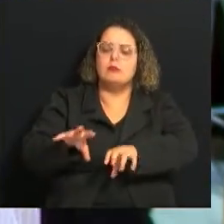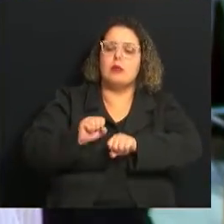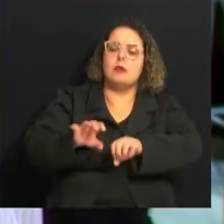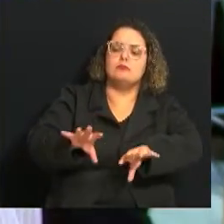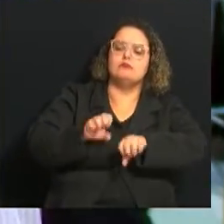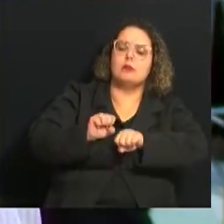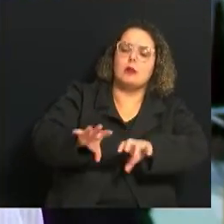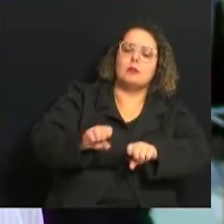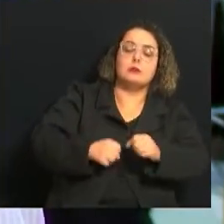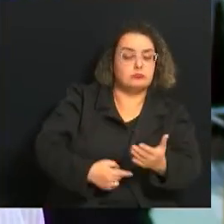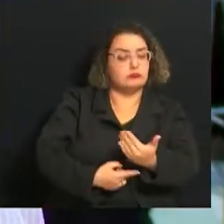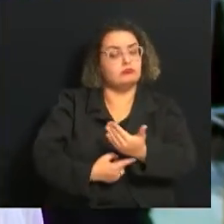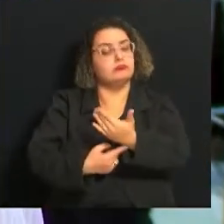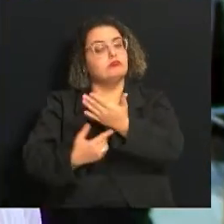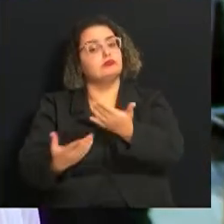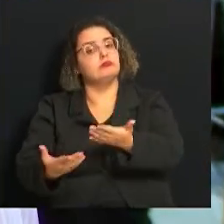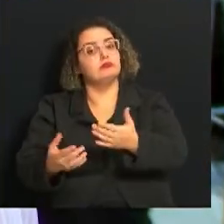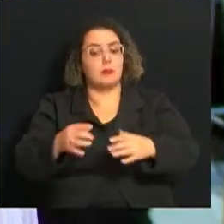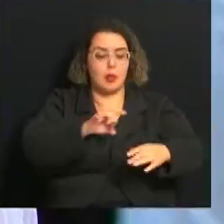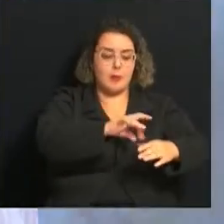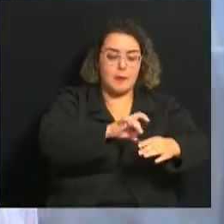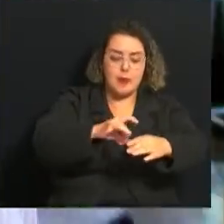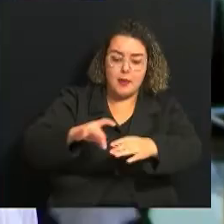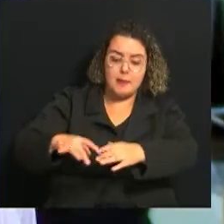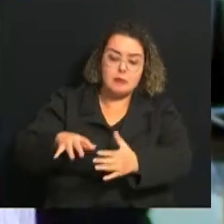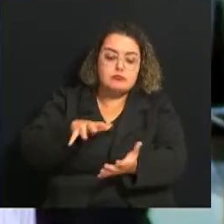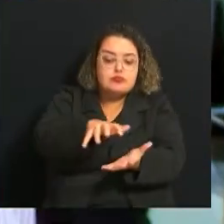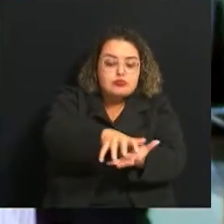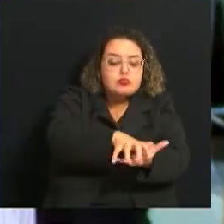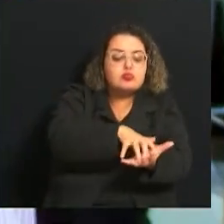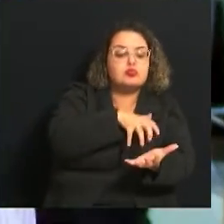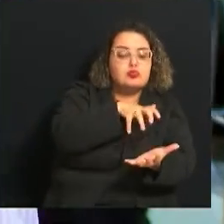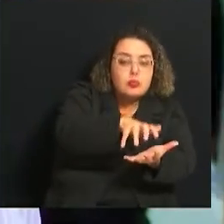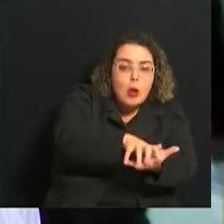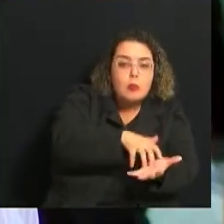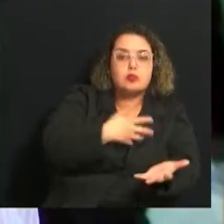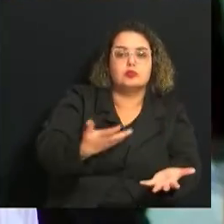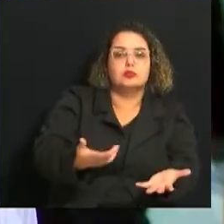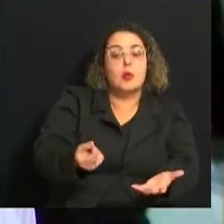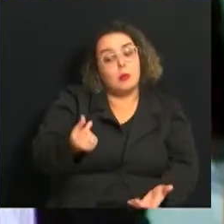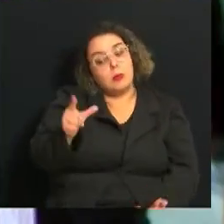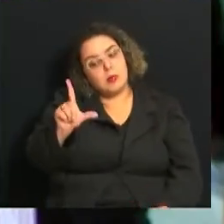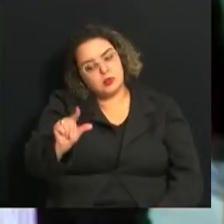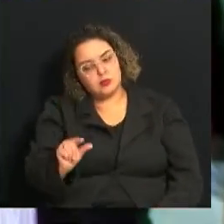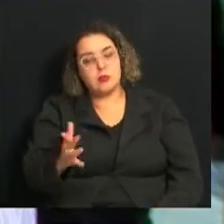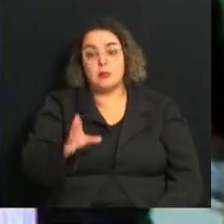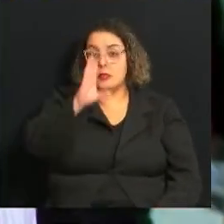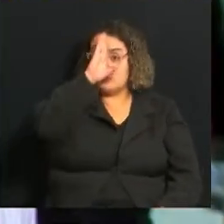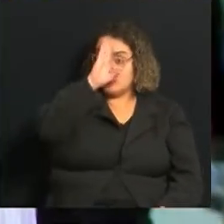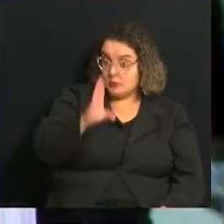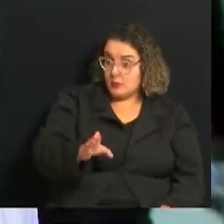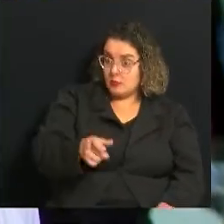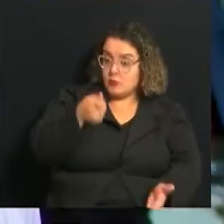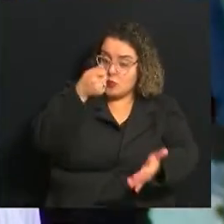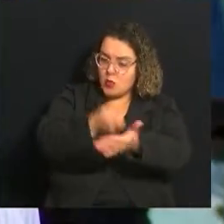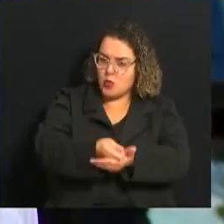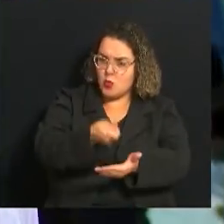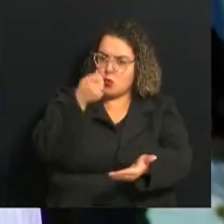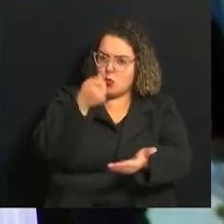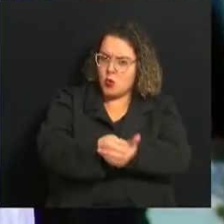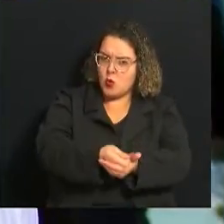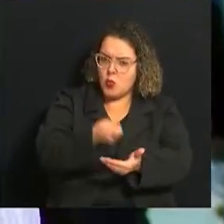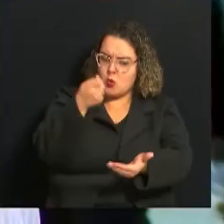na sua produção, uma questão de custo, que é até mais barato, mas principalmente porque é uma exigência do